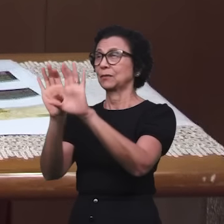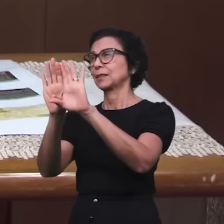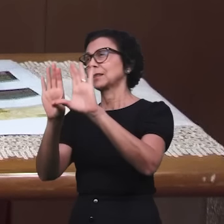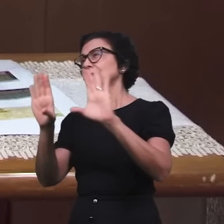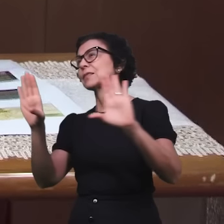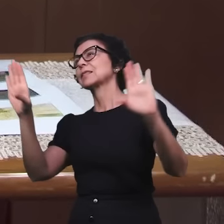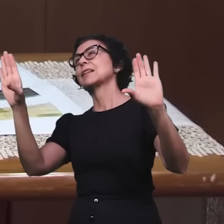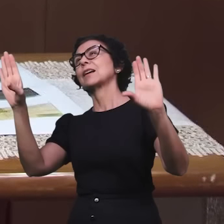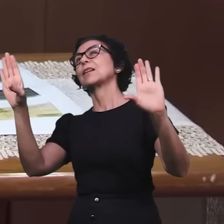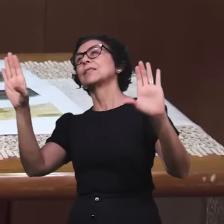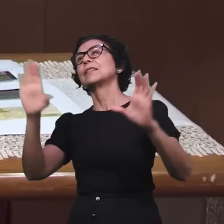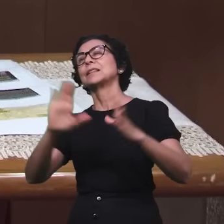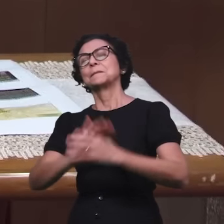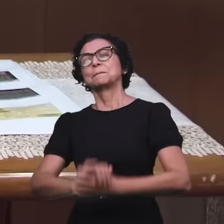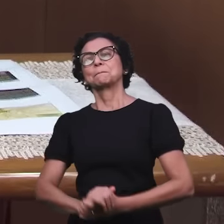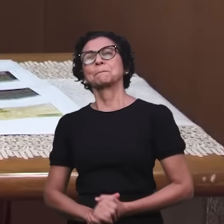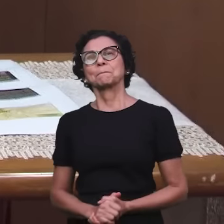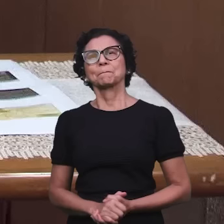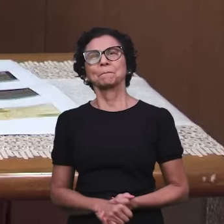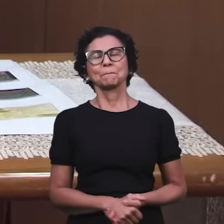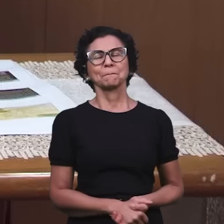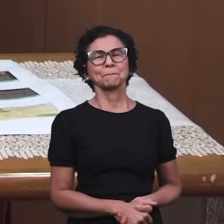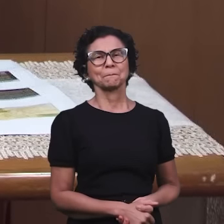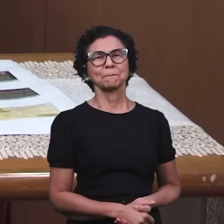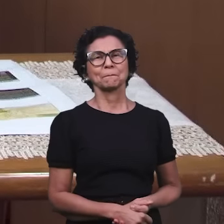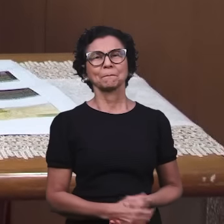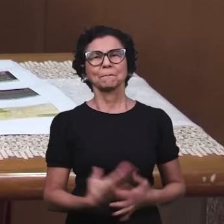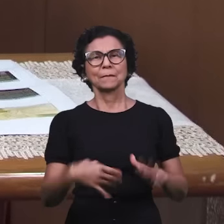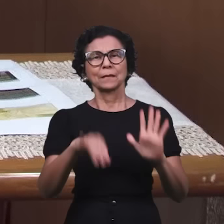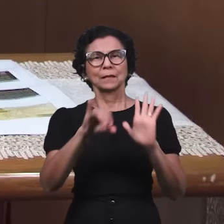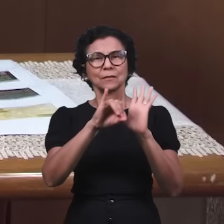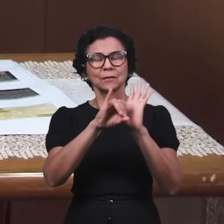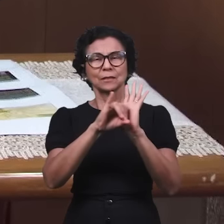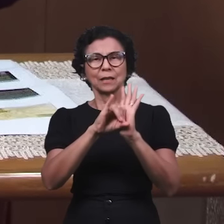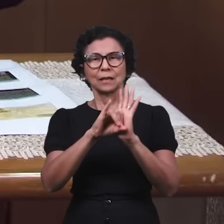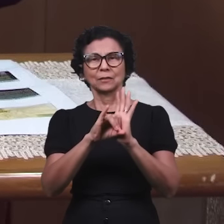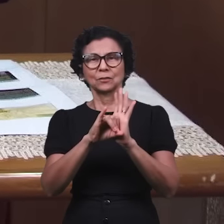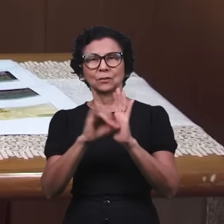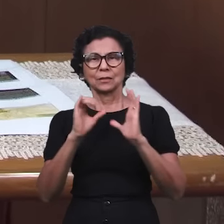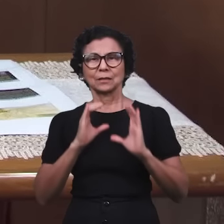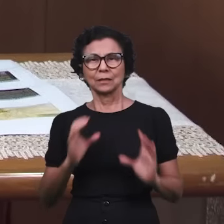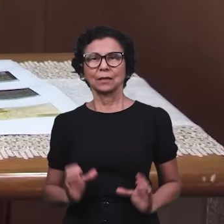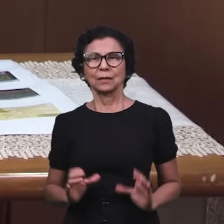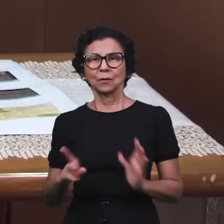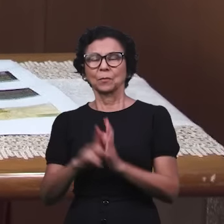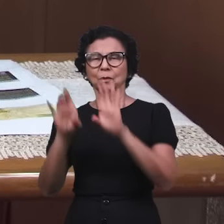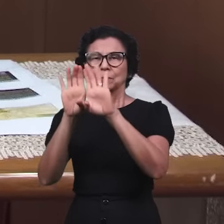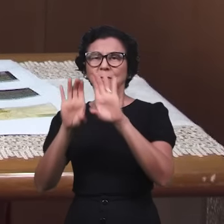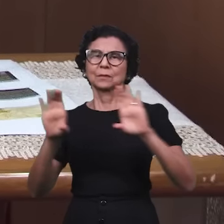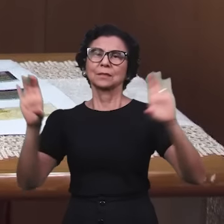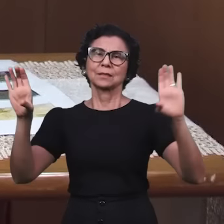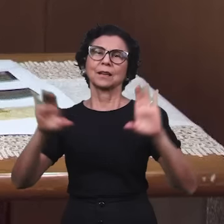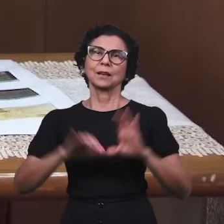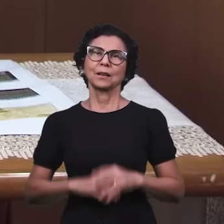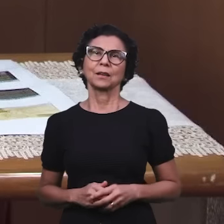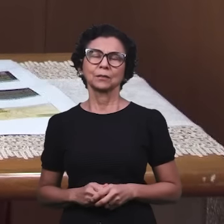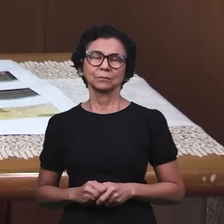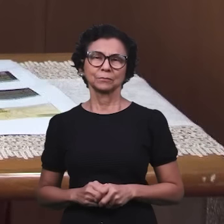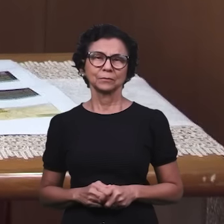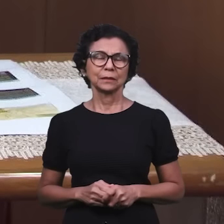nova cidadania, a cidadania celestial. Jerusalém, então, é isso. Todos